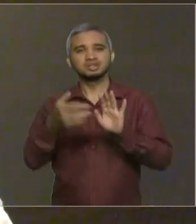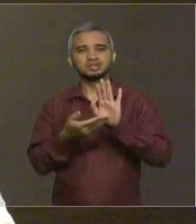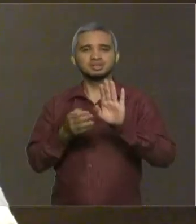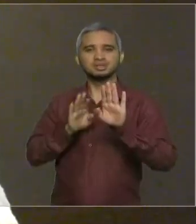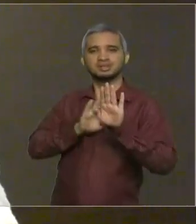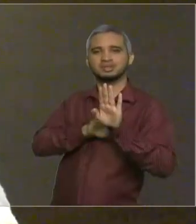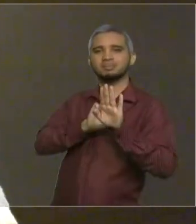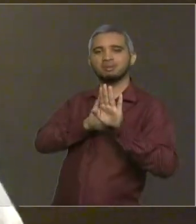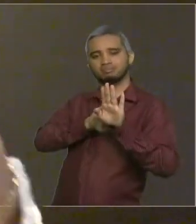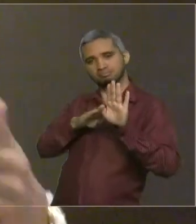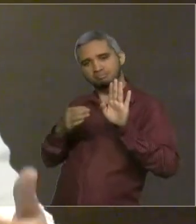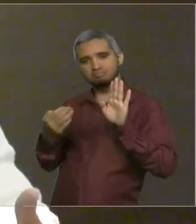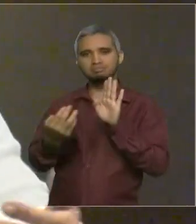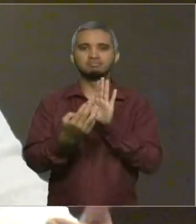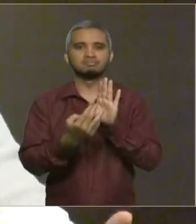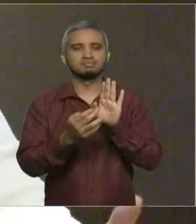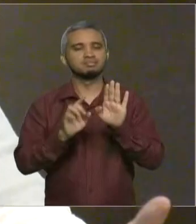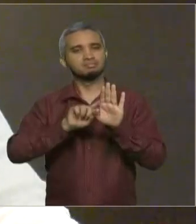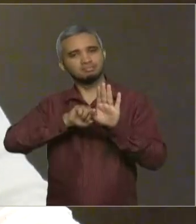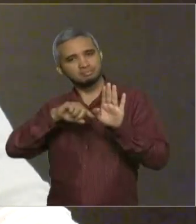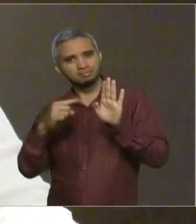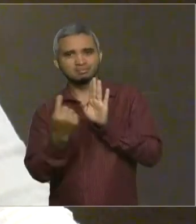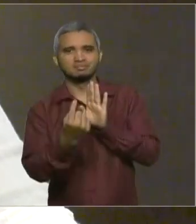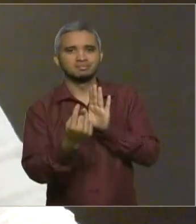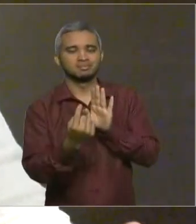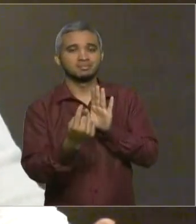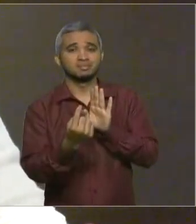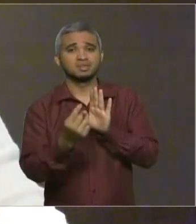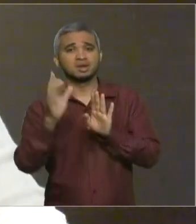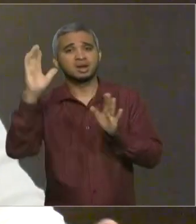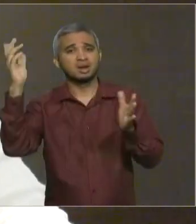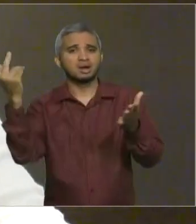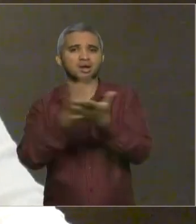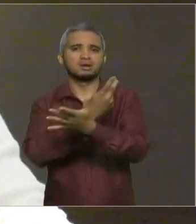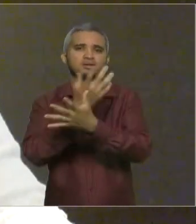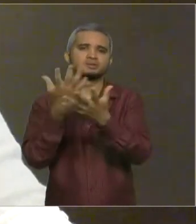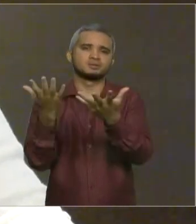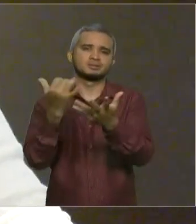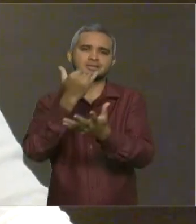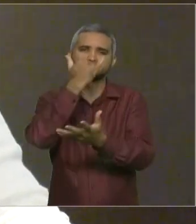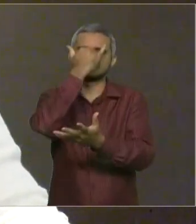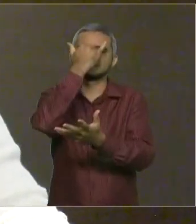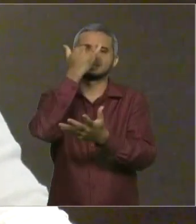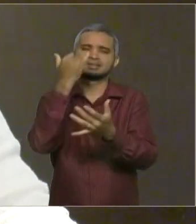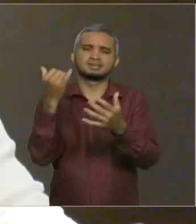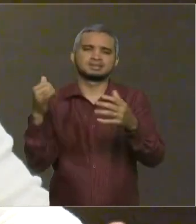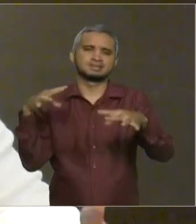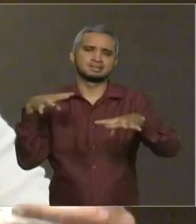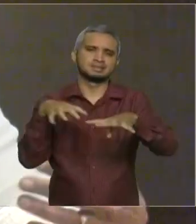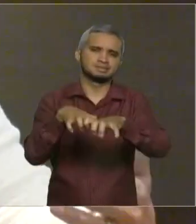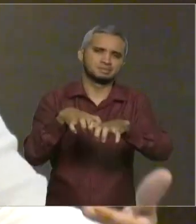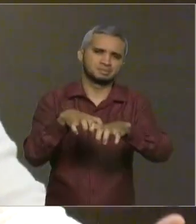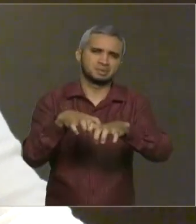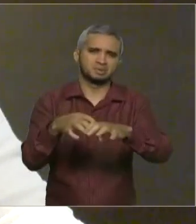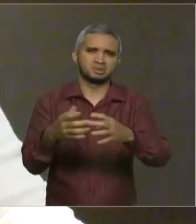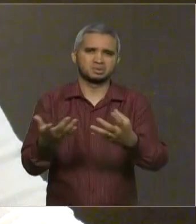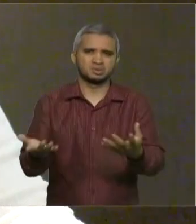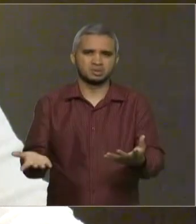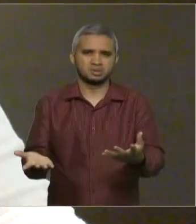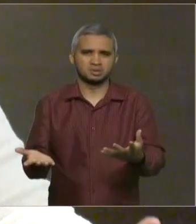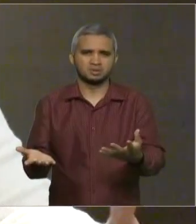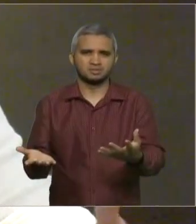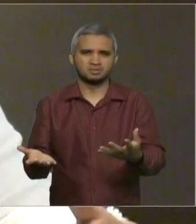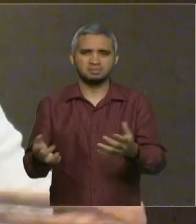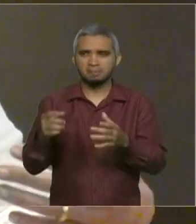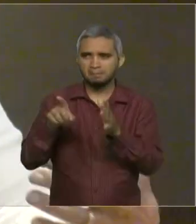né? E aconteceu, então, este acidente. Que aí nós temos que perguntar, não é por que aconteceu,